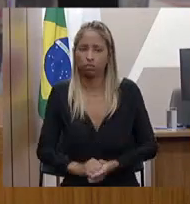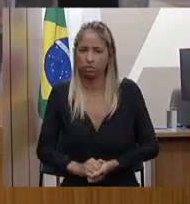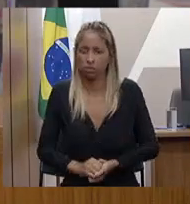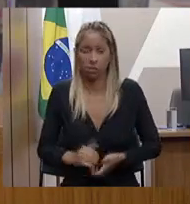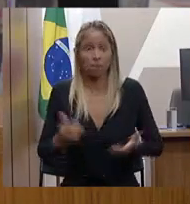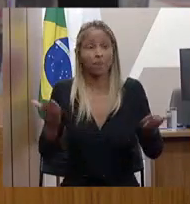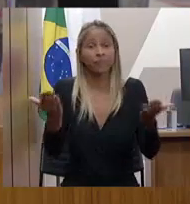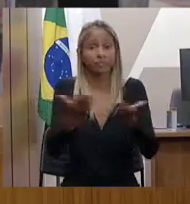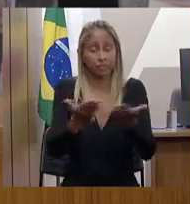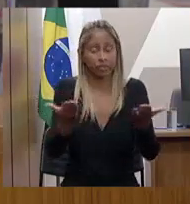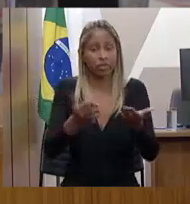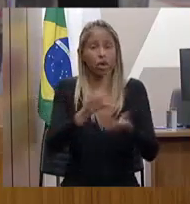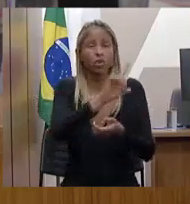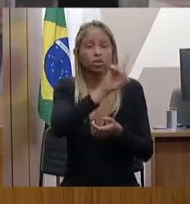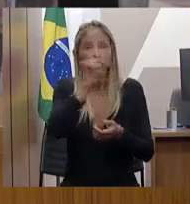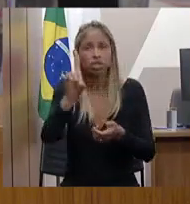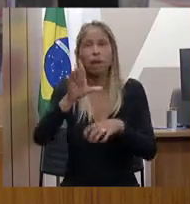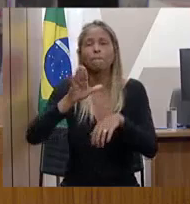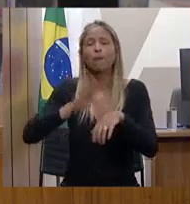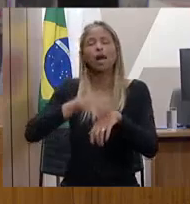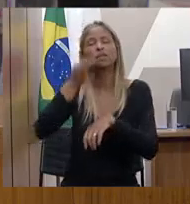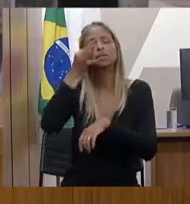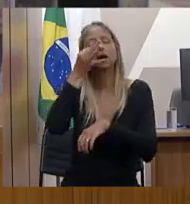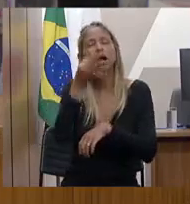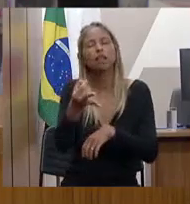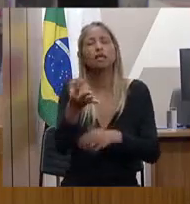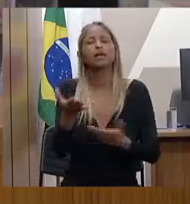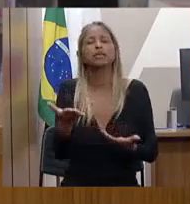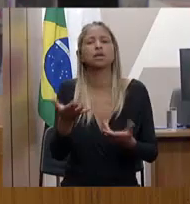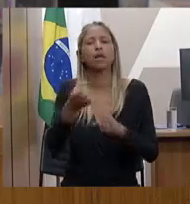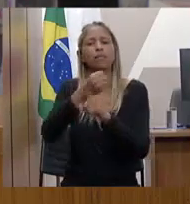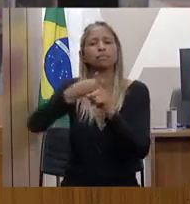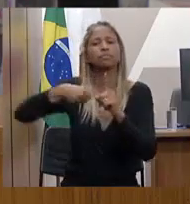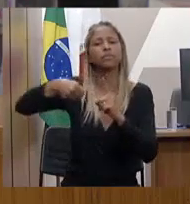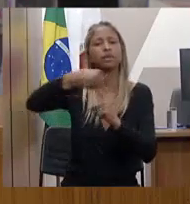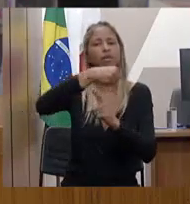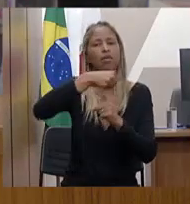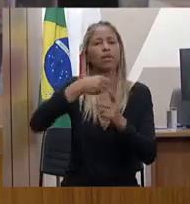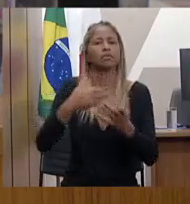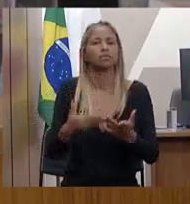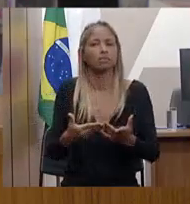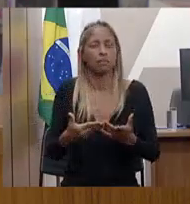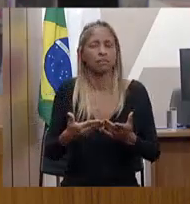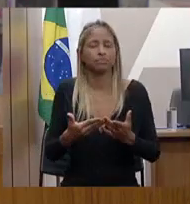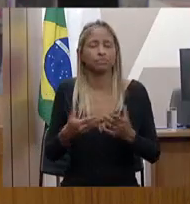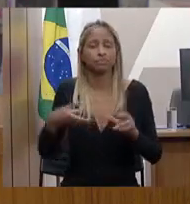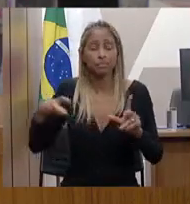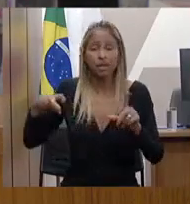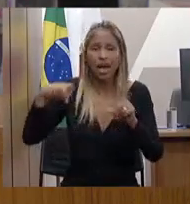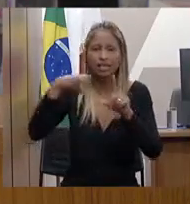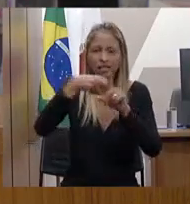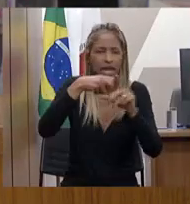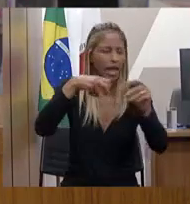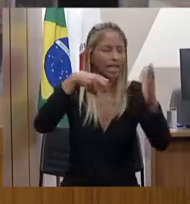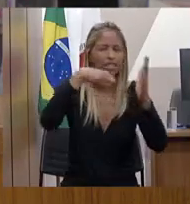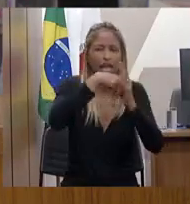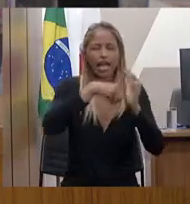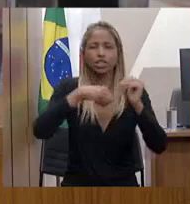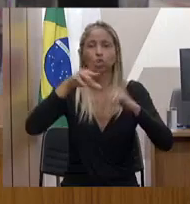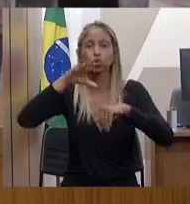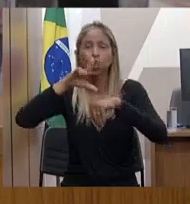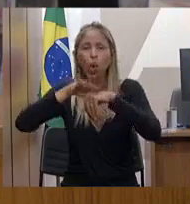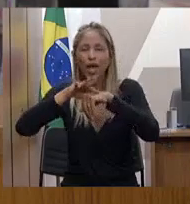hoje né é um dia muito mais para chamar atenção né da sociedade para os acidentes de trabalho para as doenças